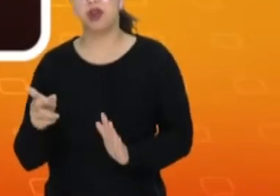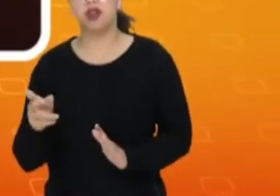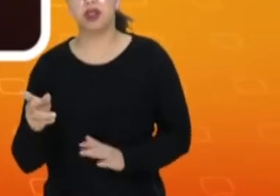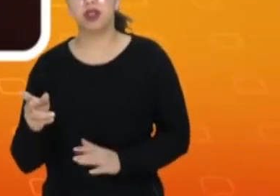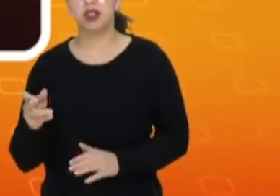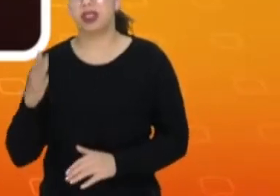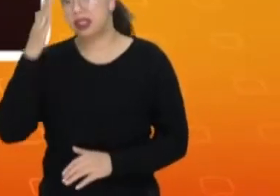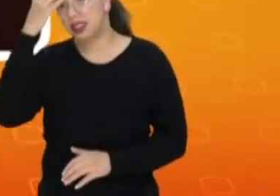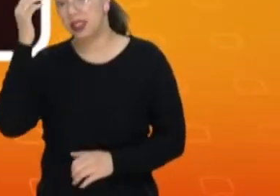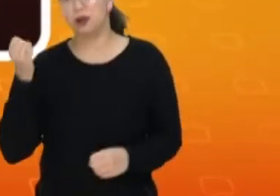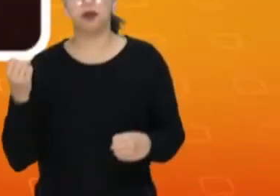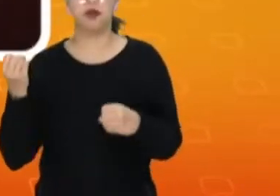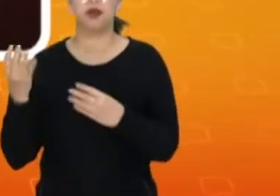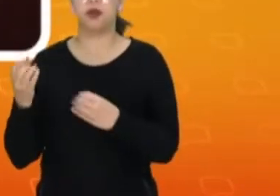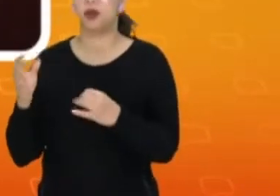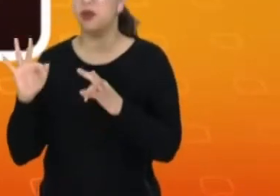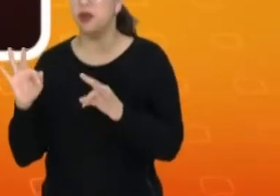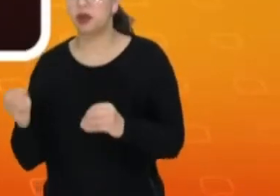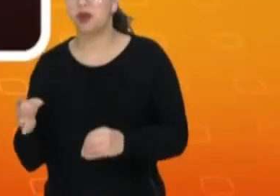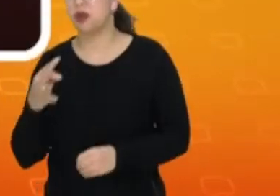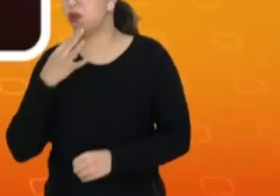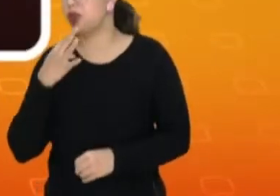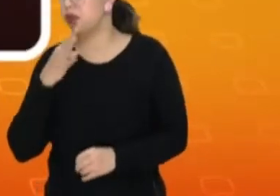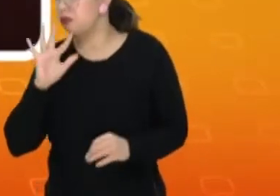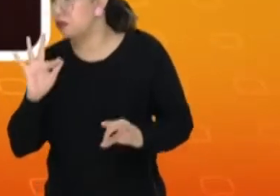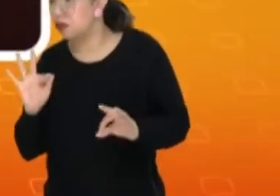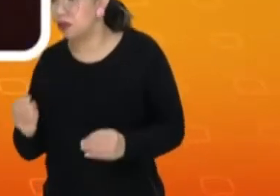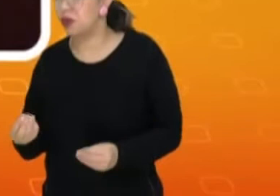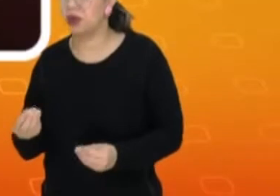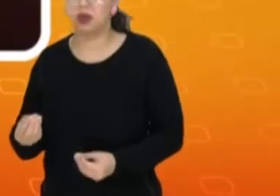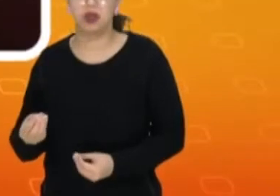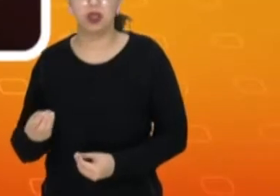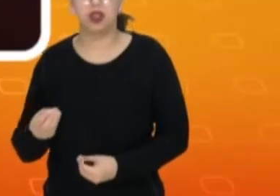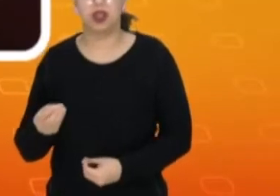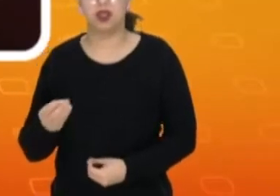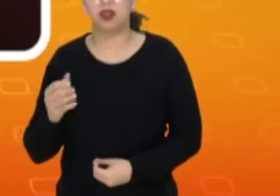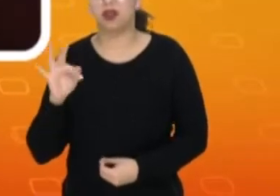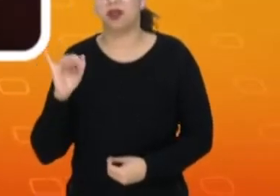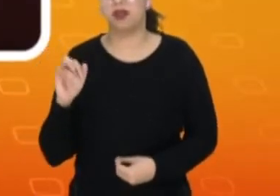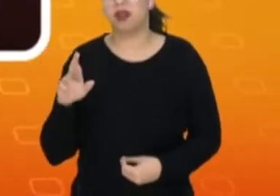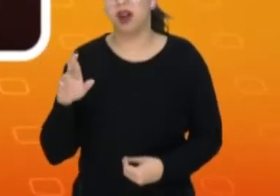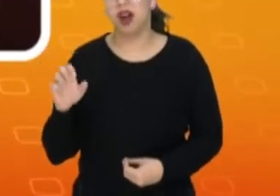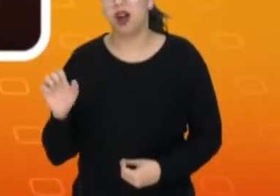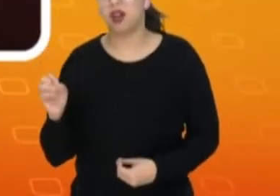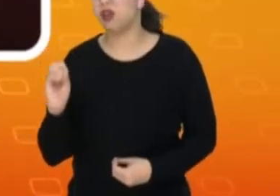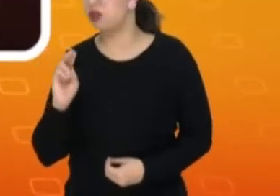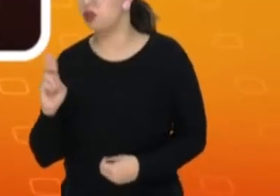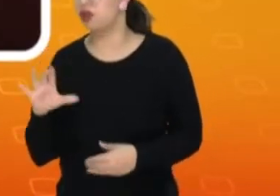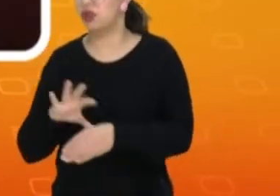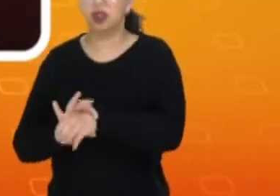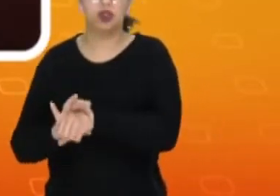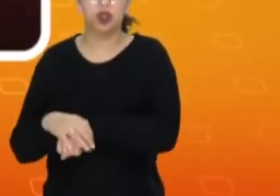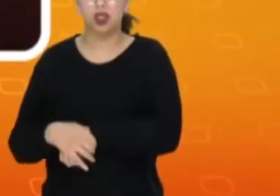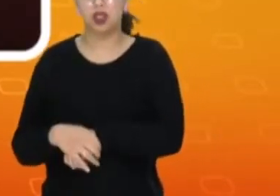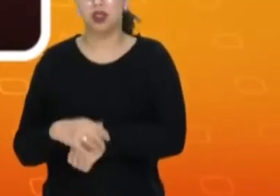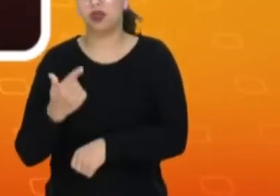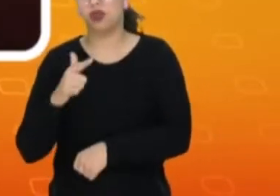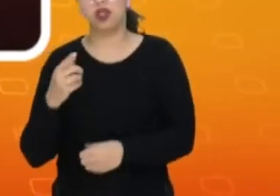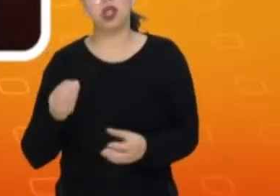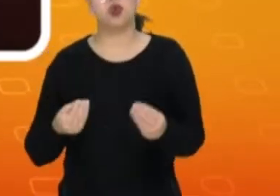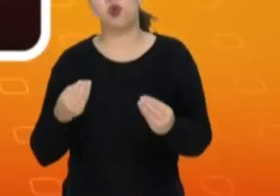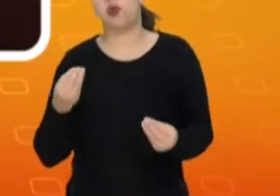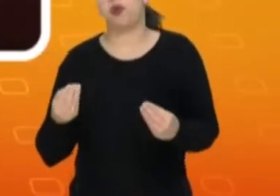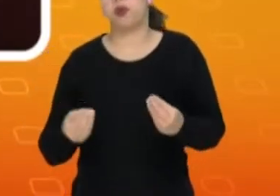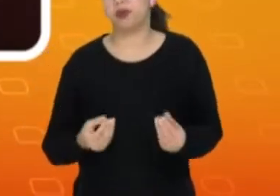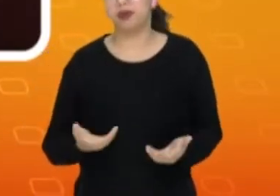informação, que tenha conhecimentos em appliances de firewalls e cibersegurança. Então, não tem como, no fim do dia,